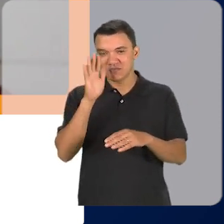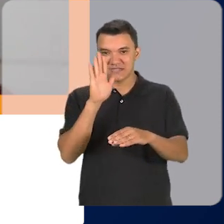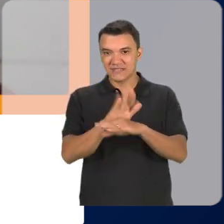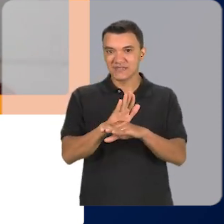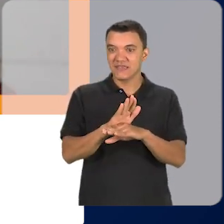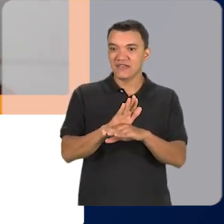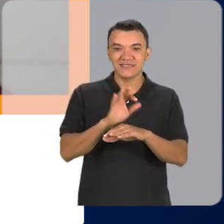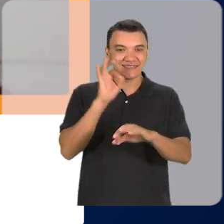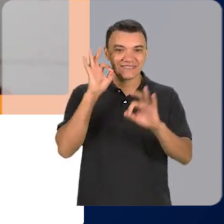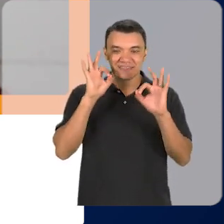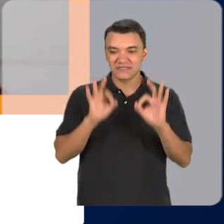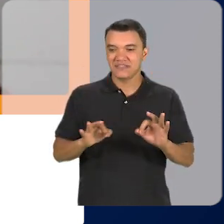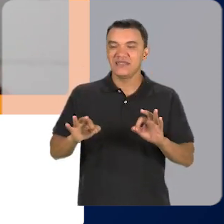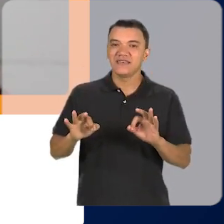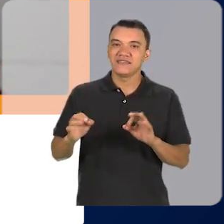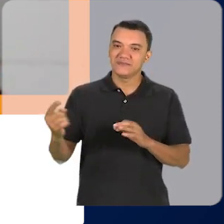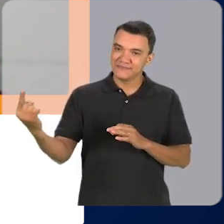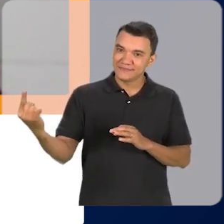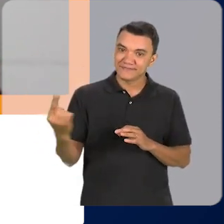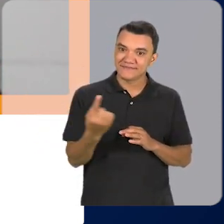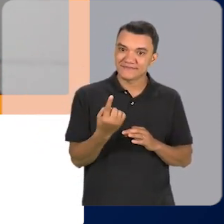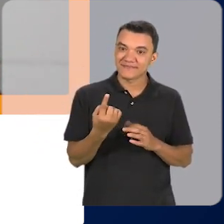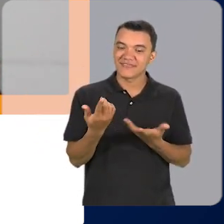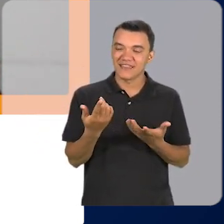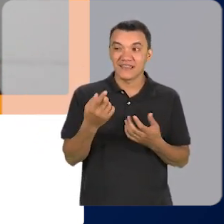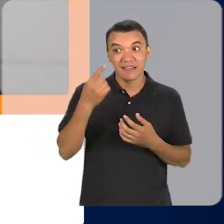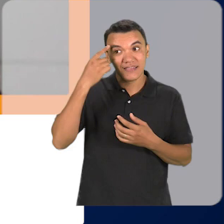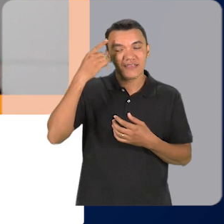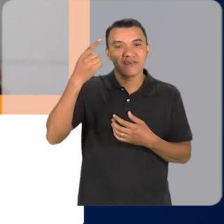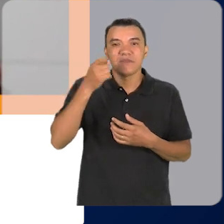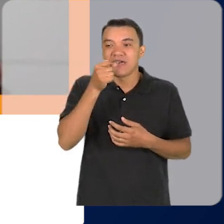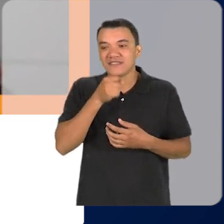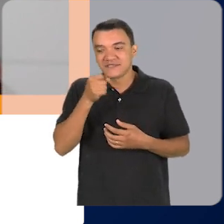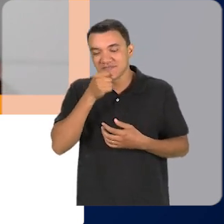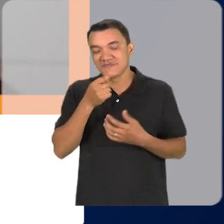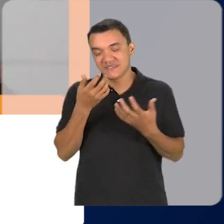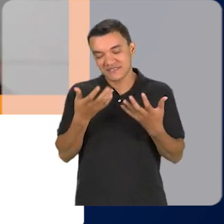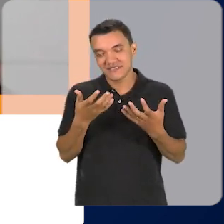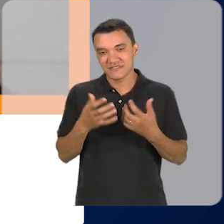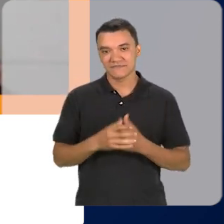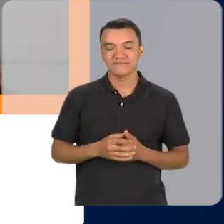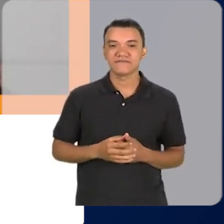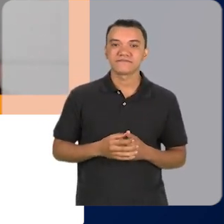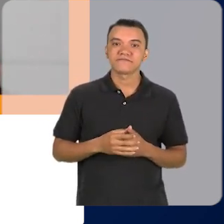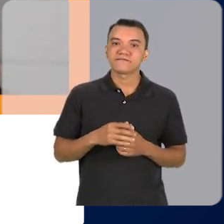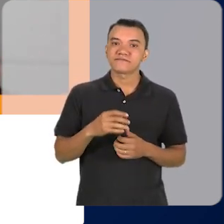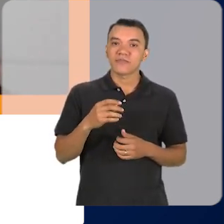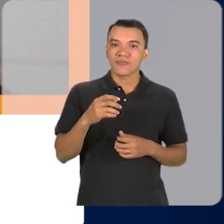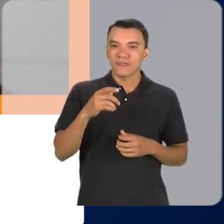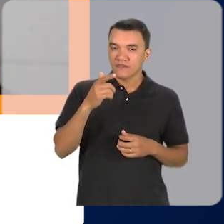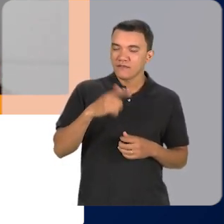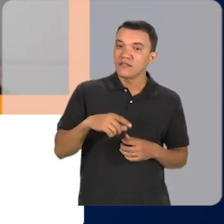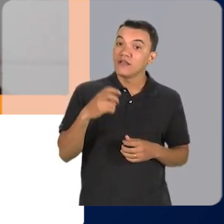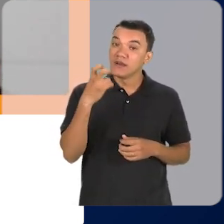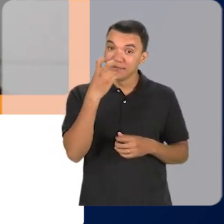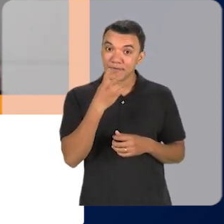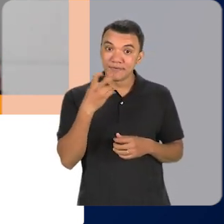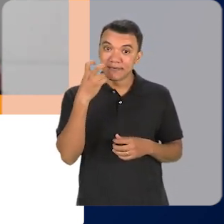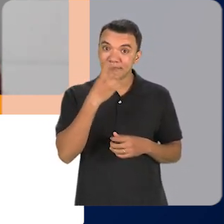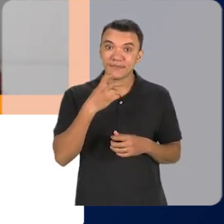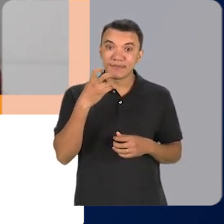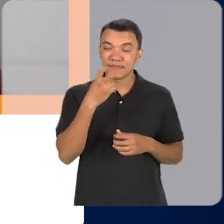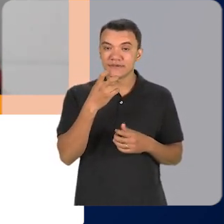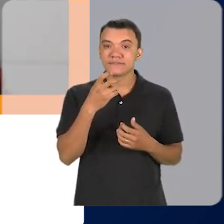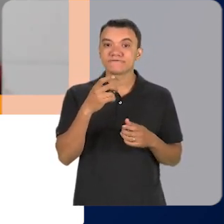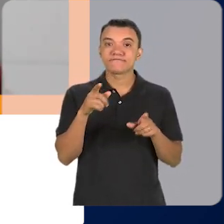o que marcava também a nossa necessidade de tomar um sorvete após o almoço. Então, além do cântico do pregoeiro, estava em